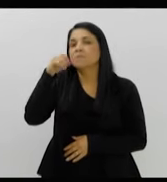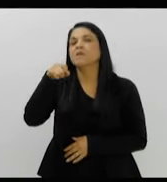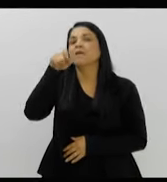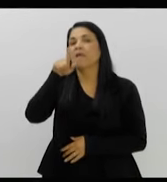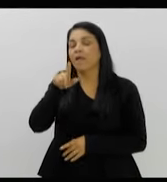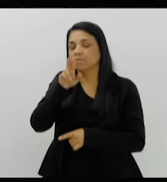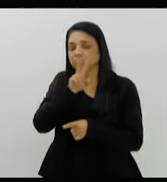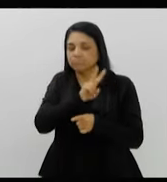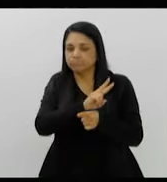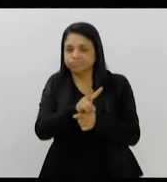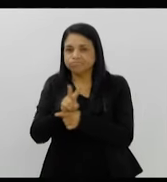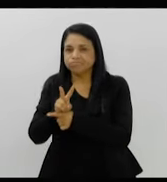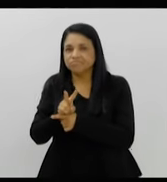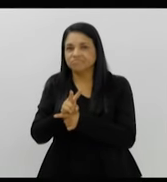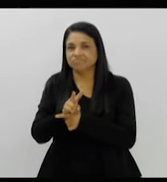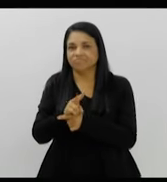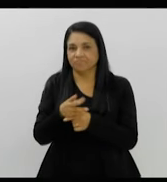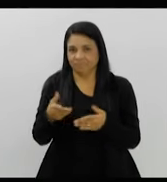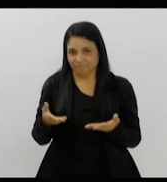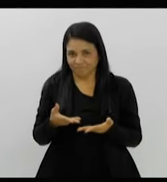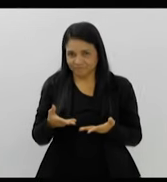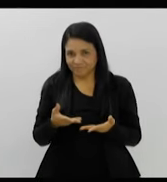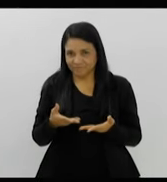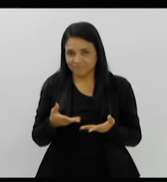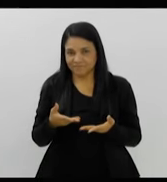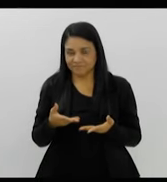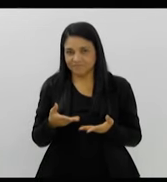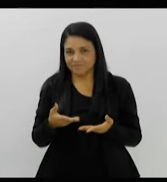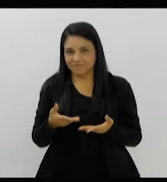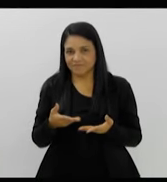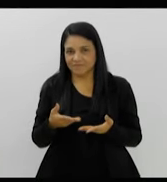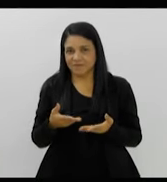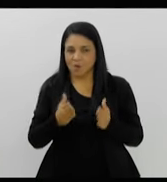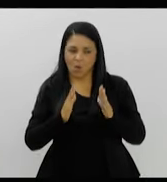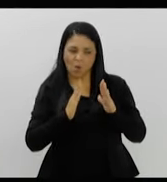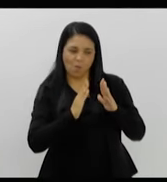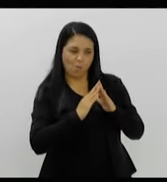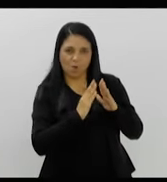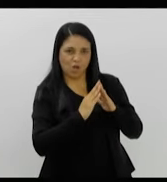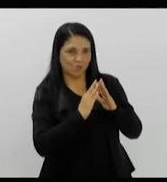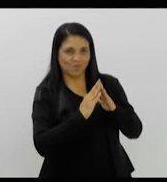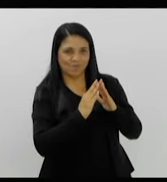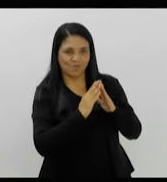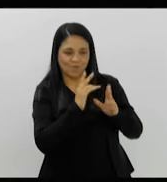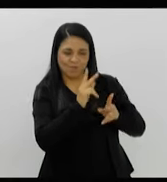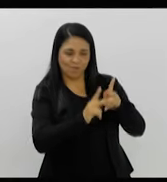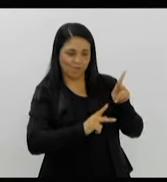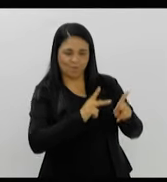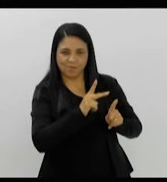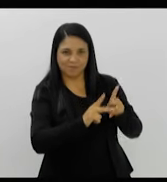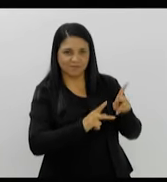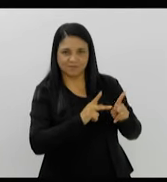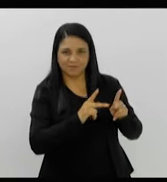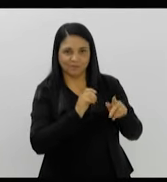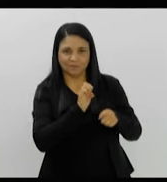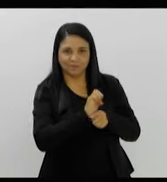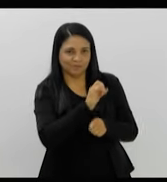protegido nesse exato momento não é o morador de bem que vive